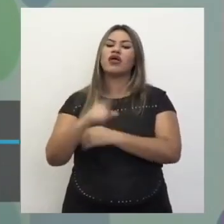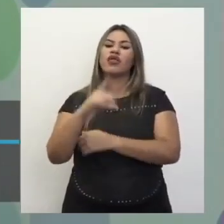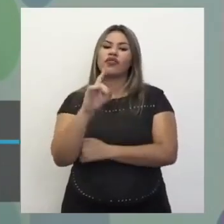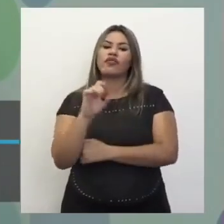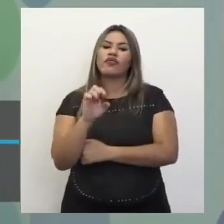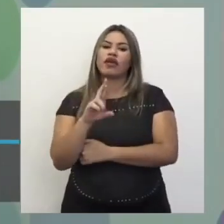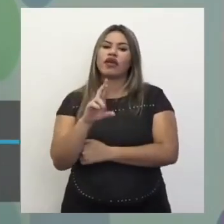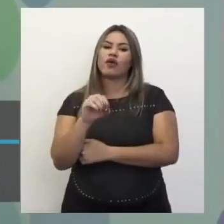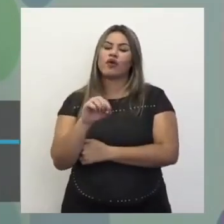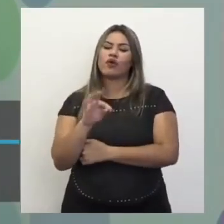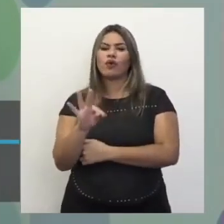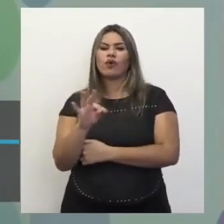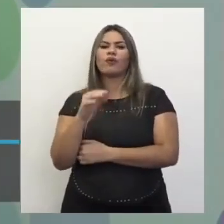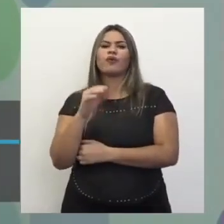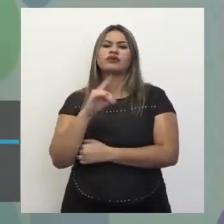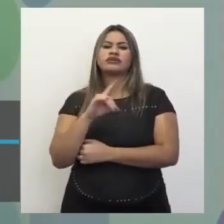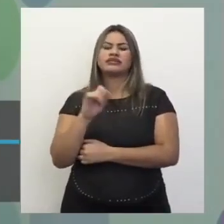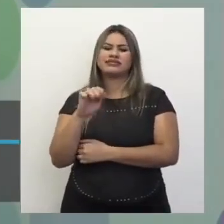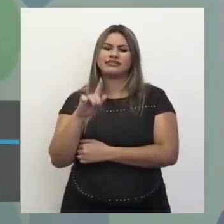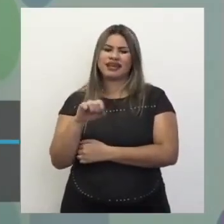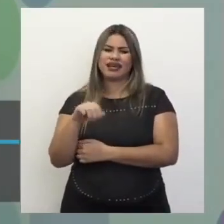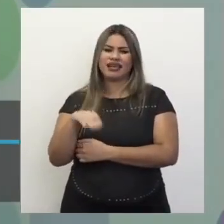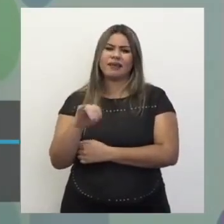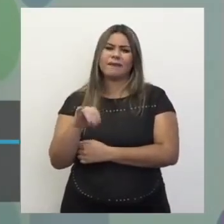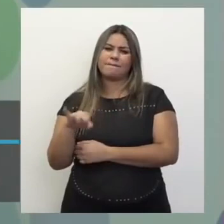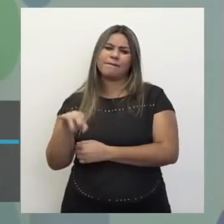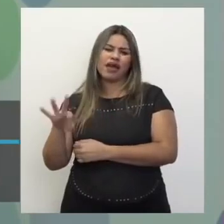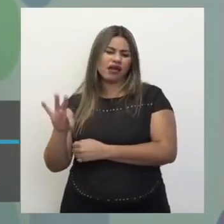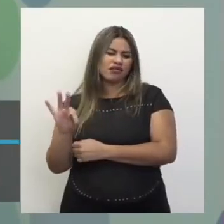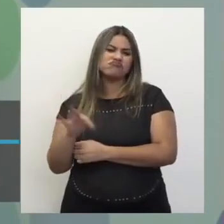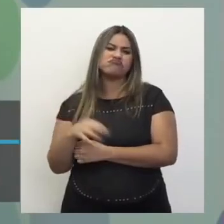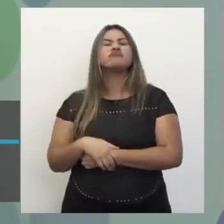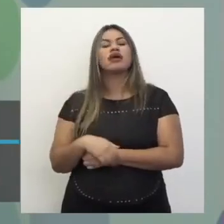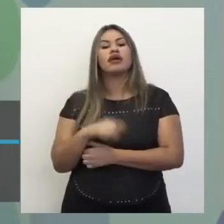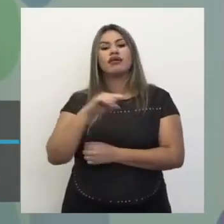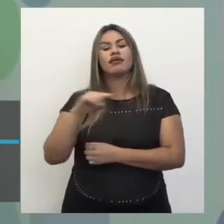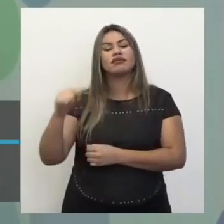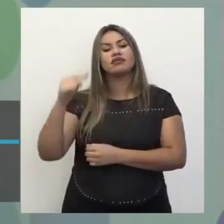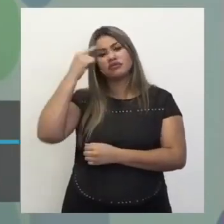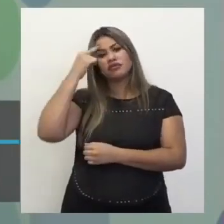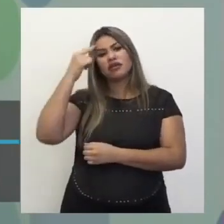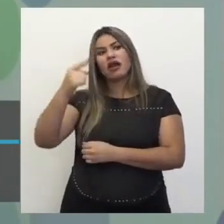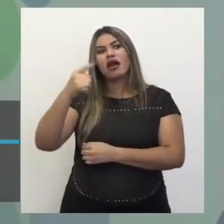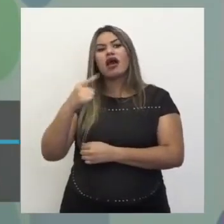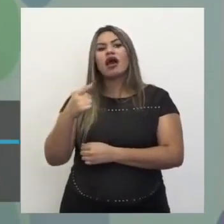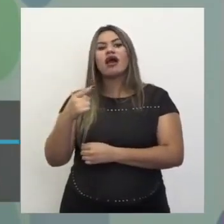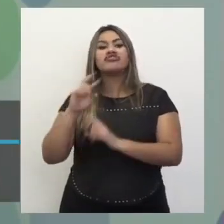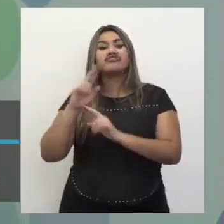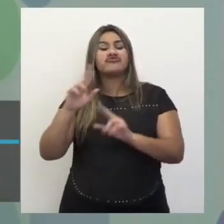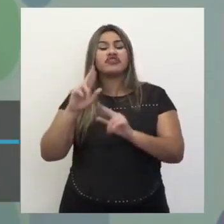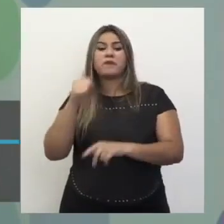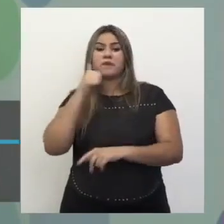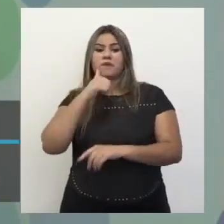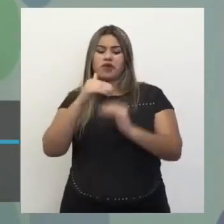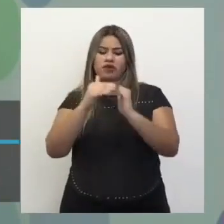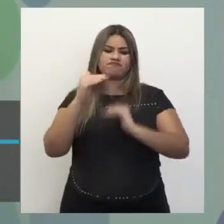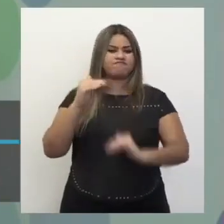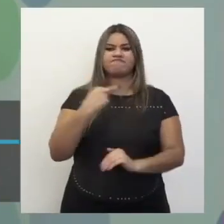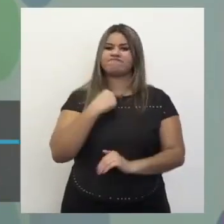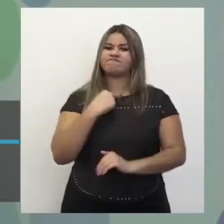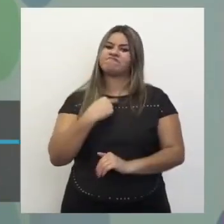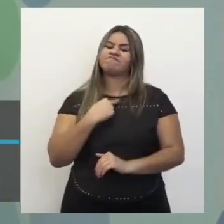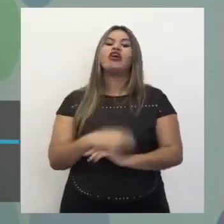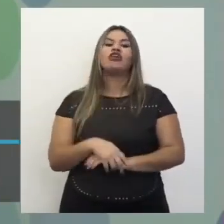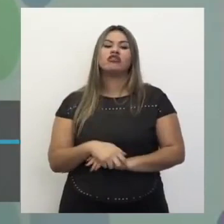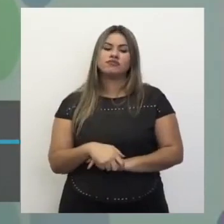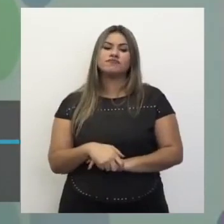são pensadores também da época do iluminismo e que criticam esse pensamento que coloca a mulher numa condição de desigualdade diante do